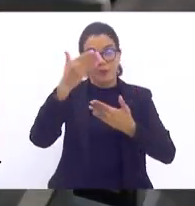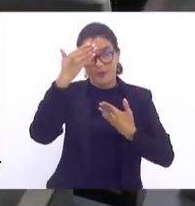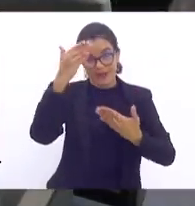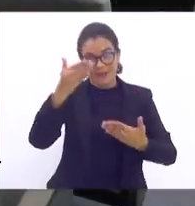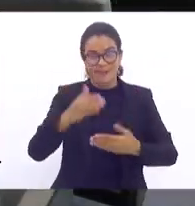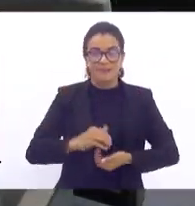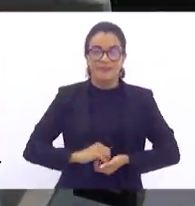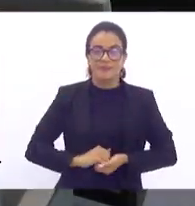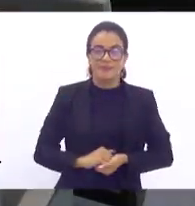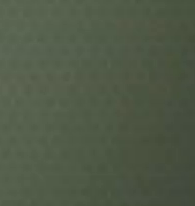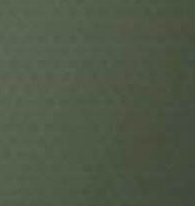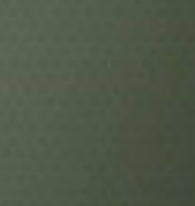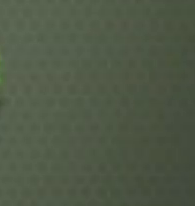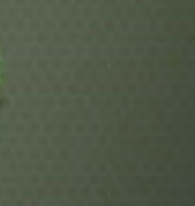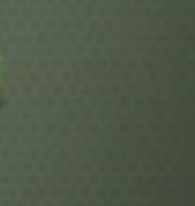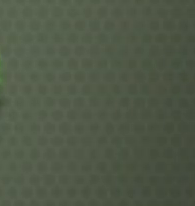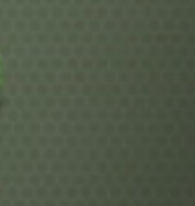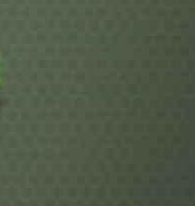obrigado